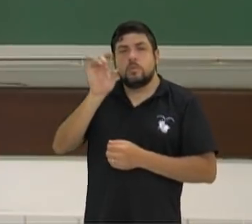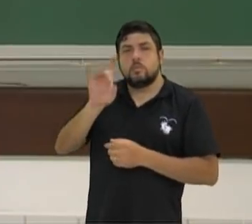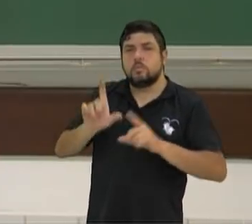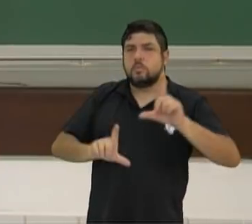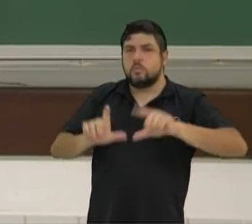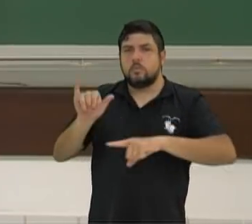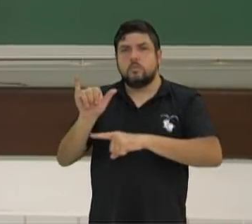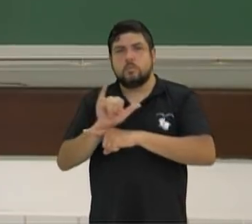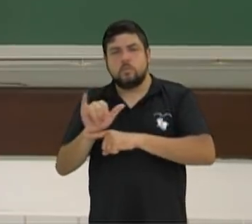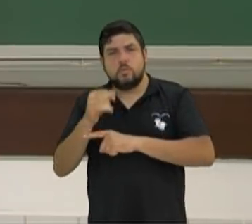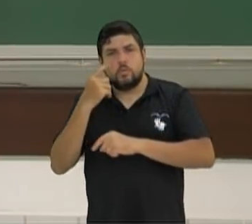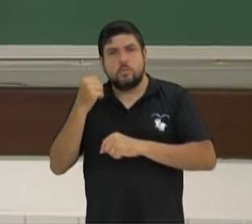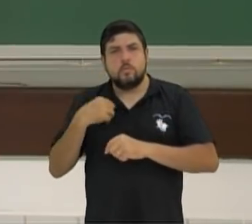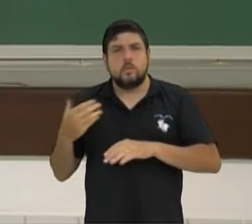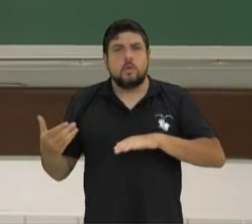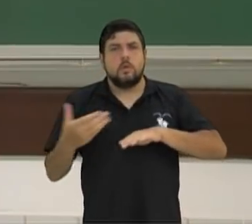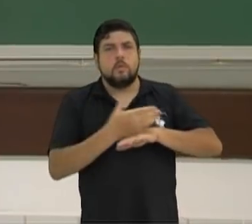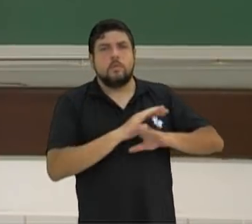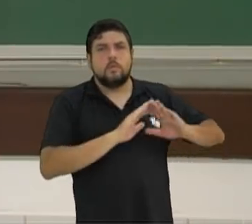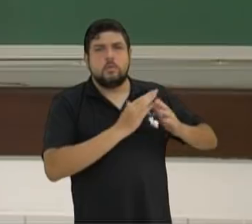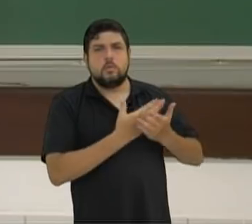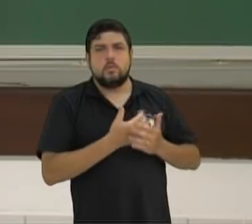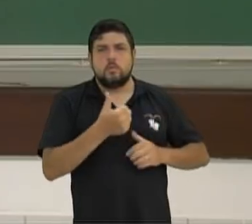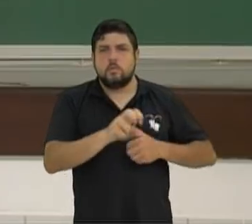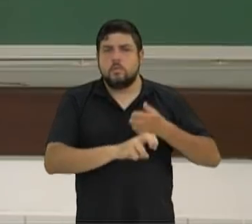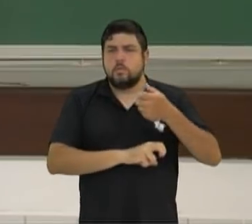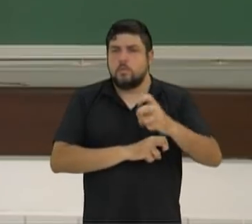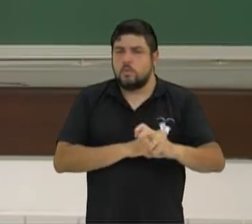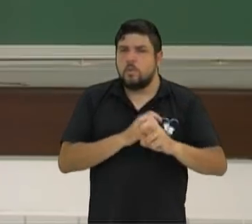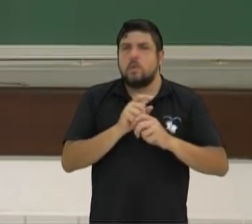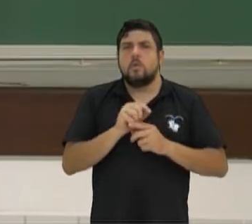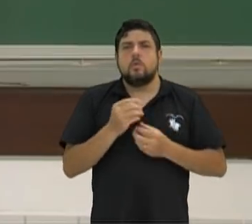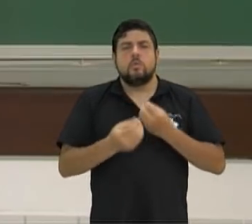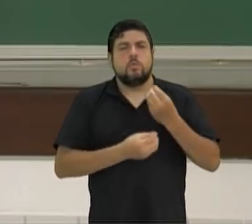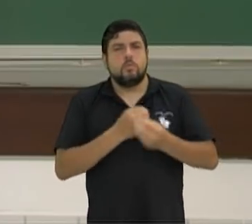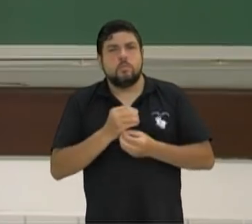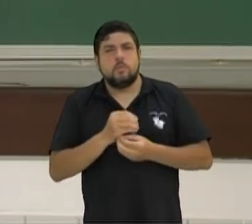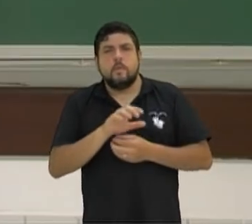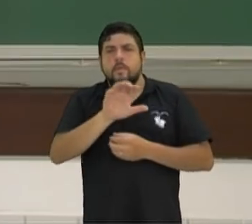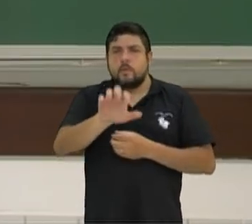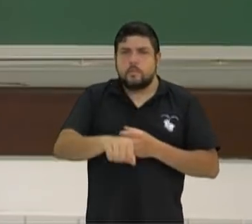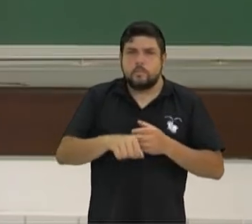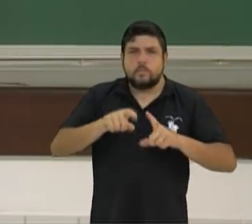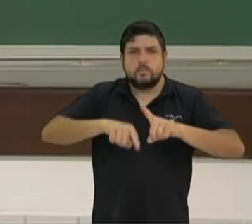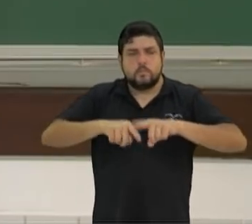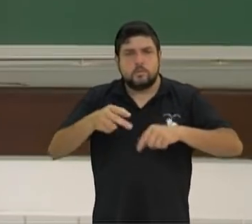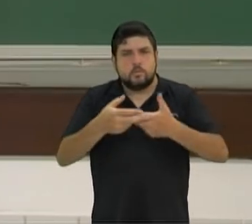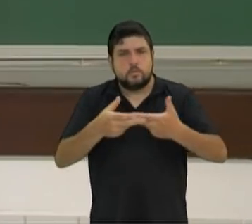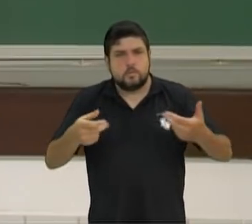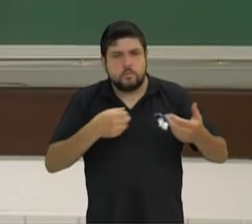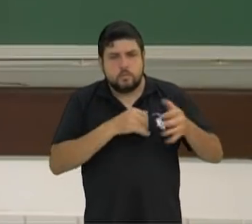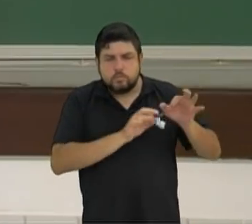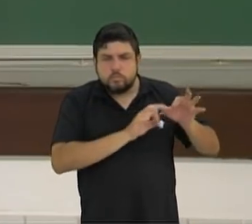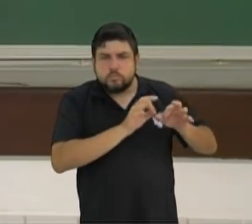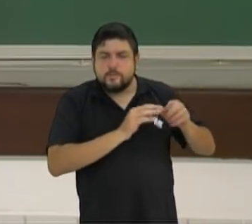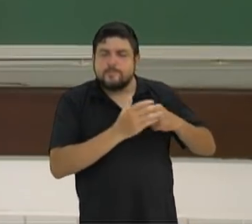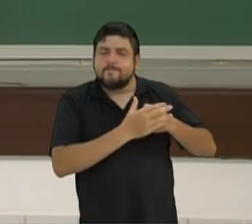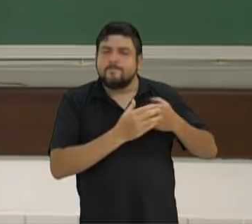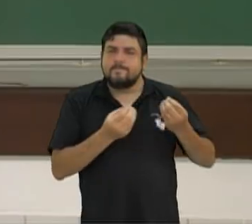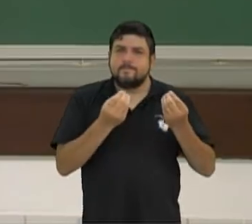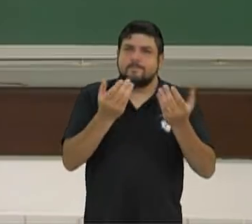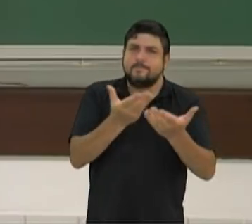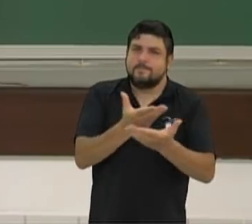YouTube, passa na escola a cada 15 dias, junto com a merenda, para pegar aquele materialzinho elaborado com muito carinho para